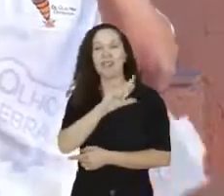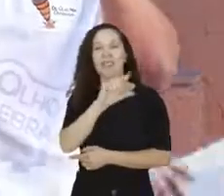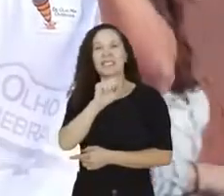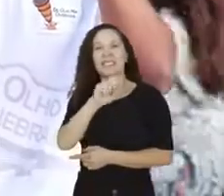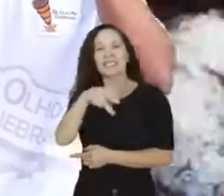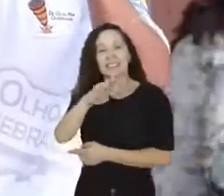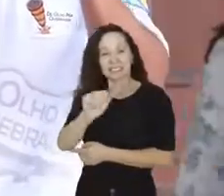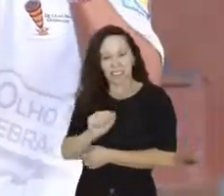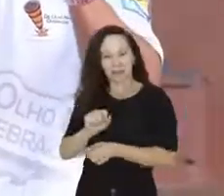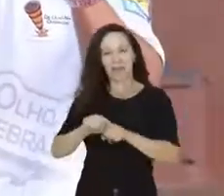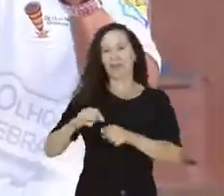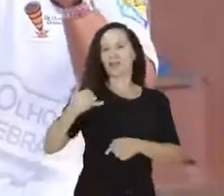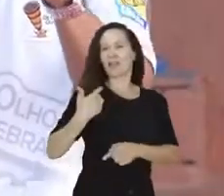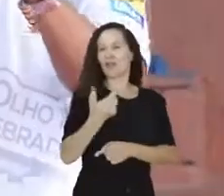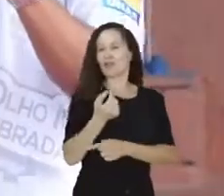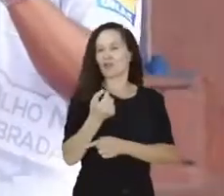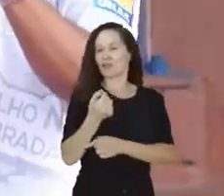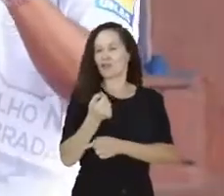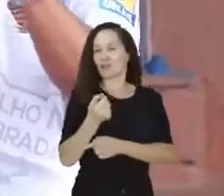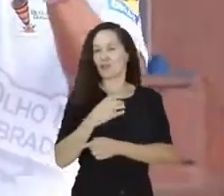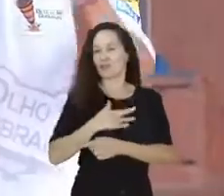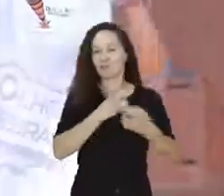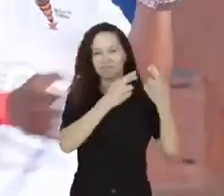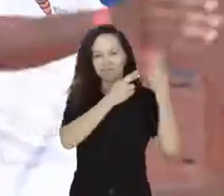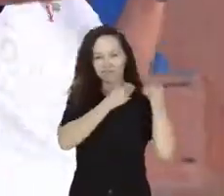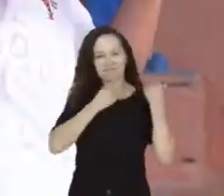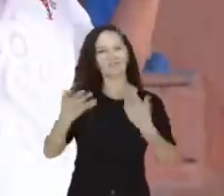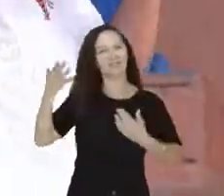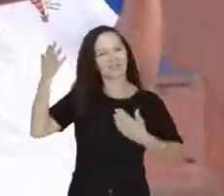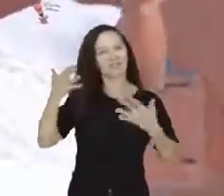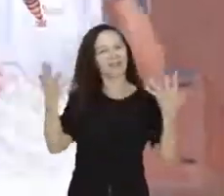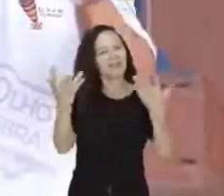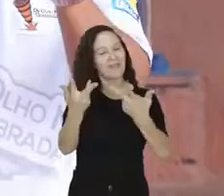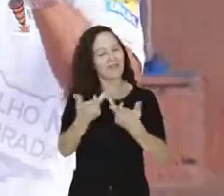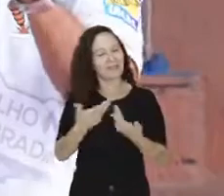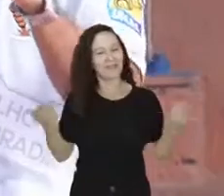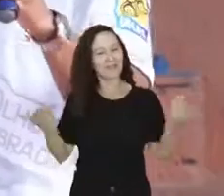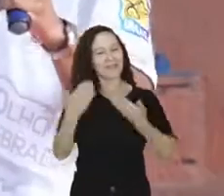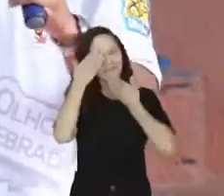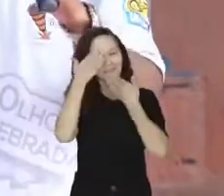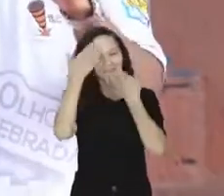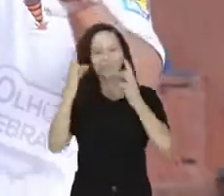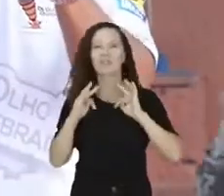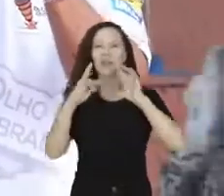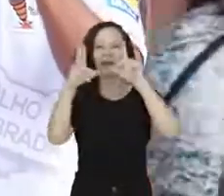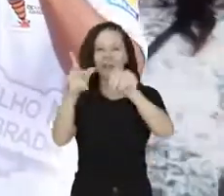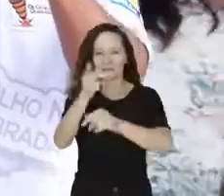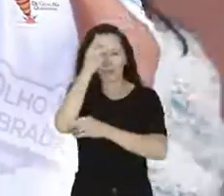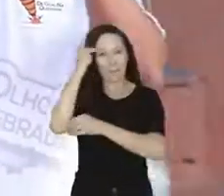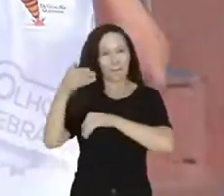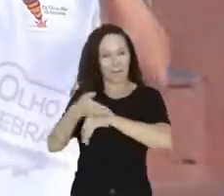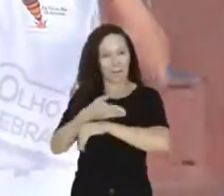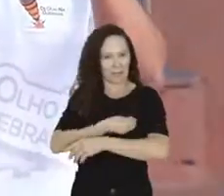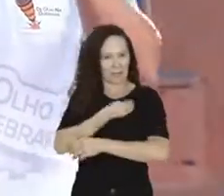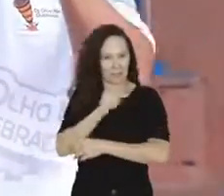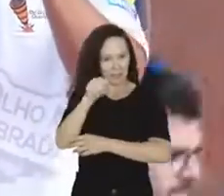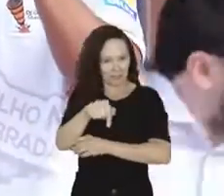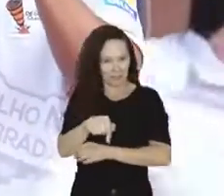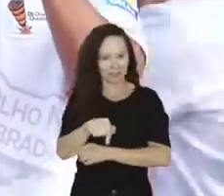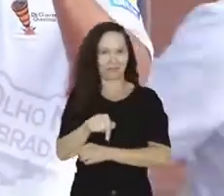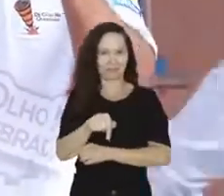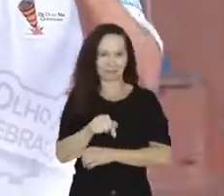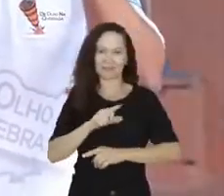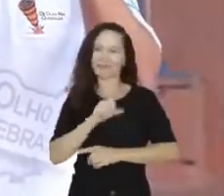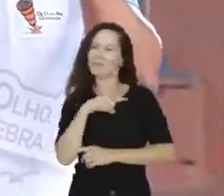tô aqui para conduzir esse evento hoje, maravilhoso. Quero agradecer aí todos os convidados presentes. E a gente vai começar com